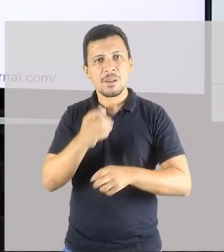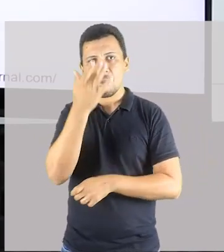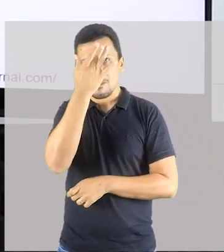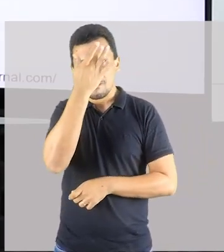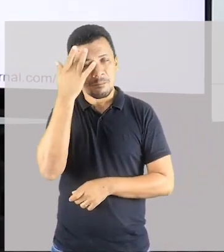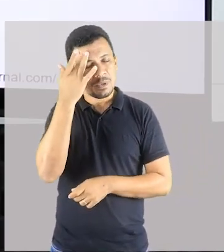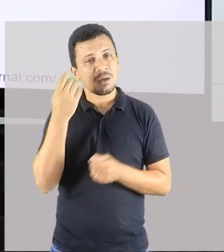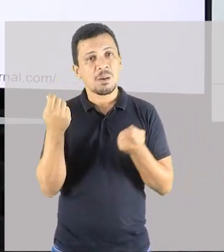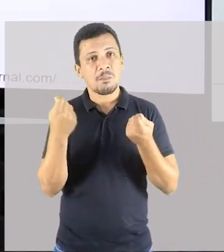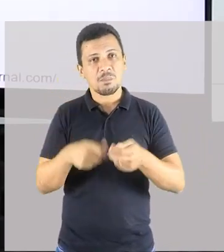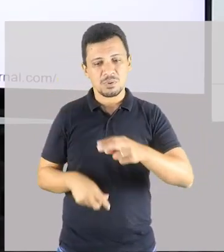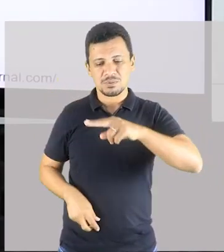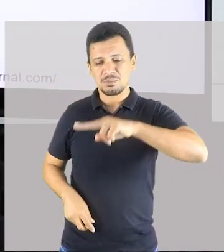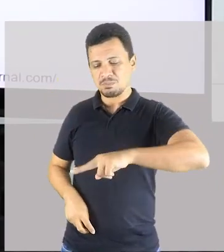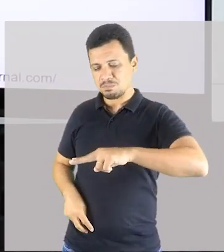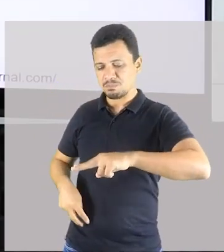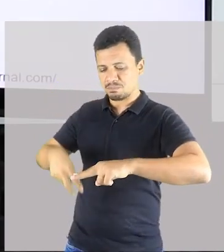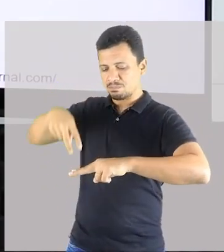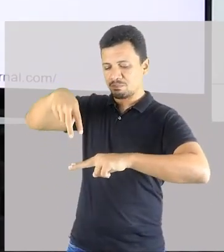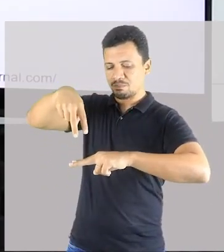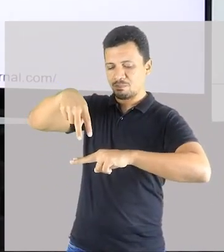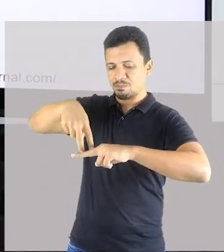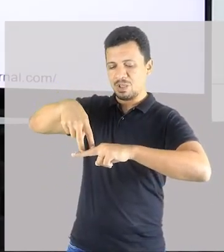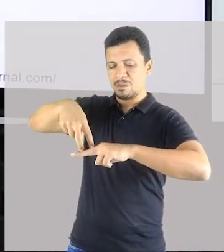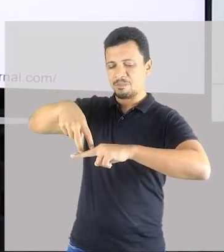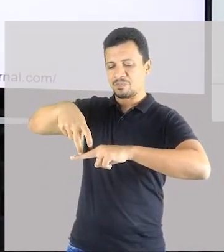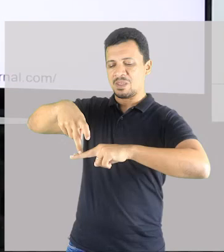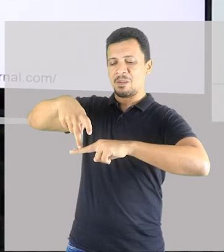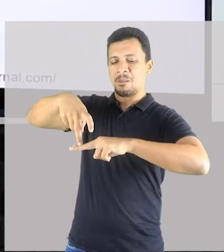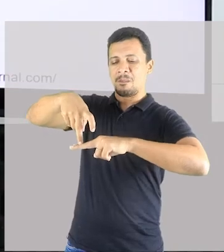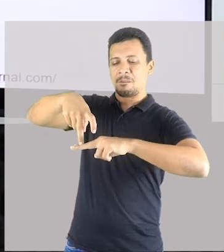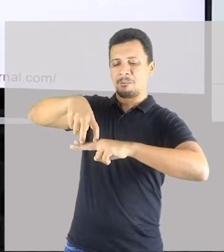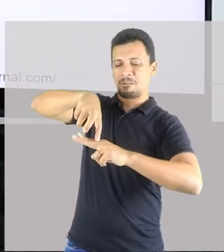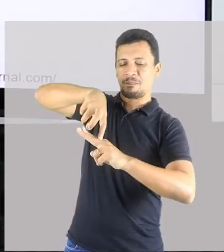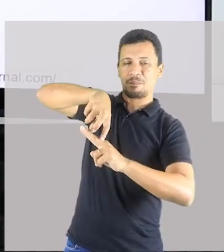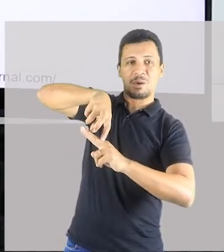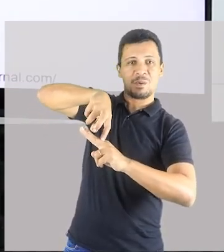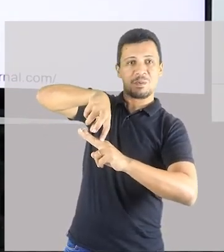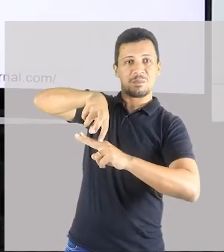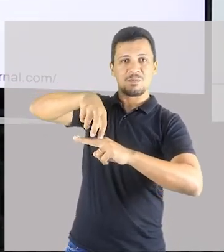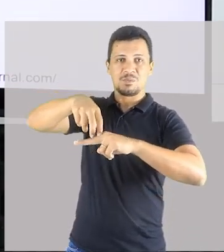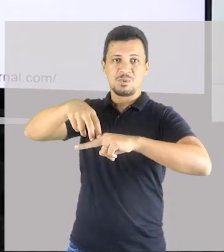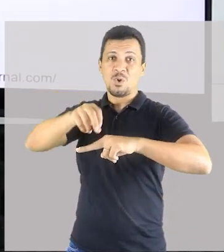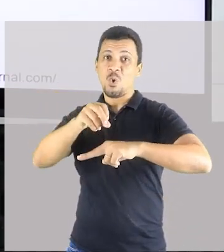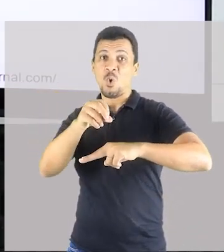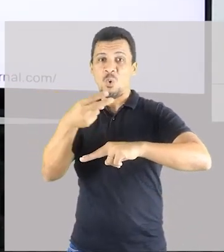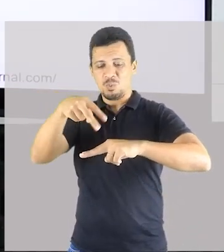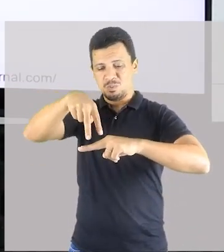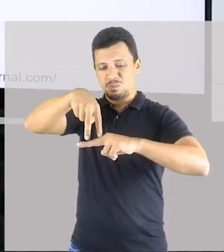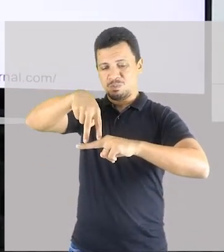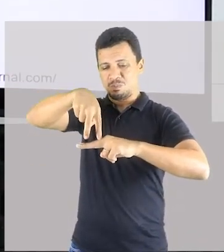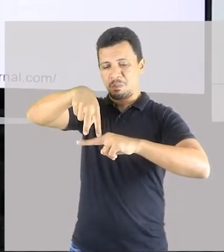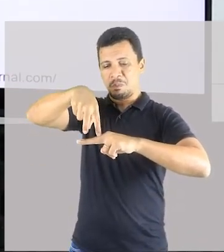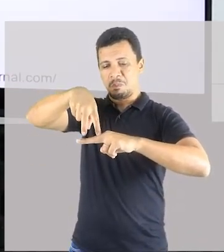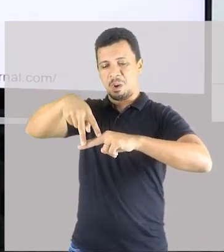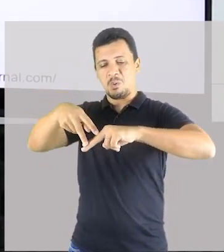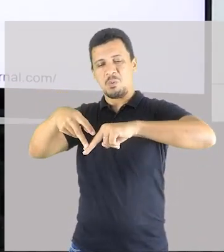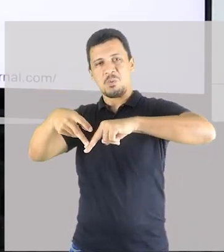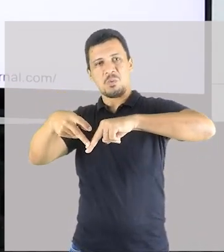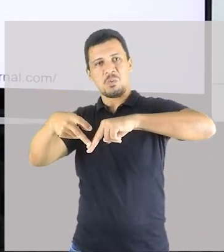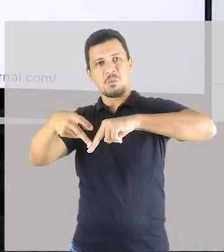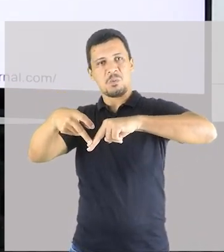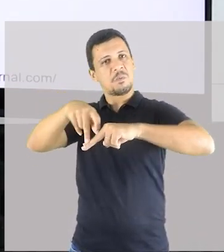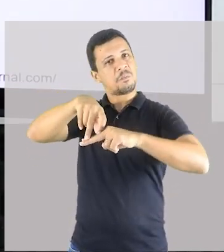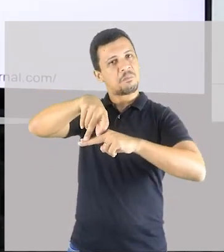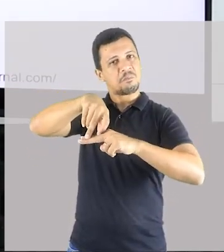eles pisem nessas elevações e possam movimentar